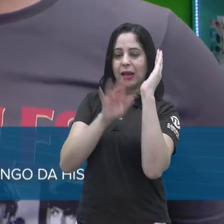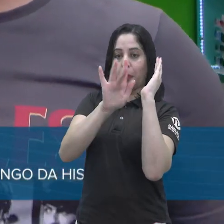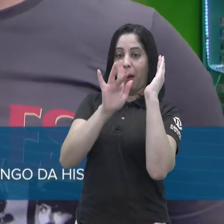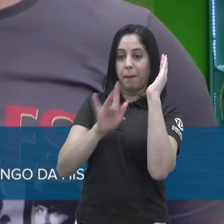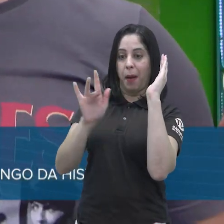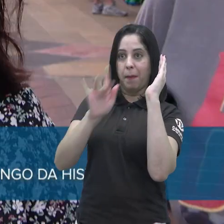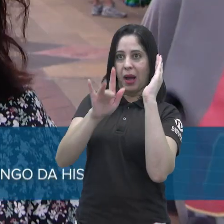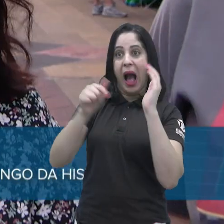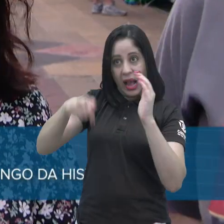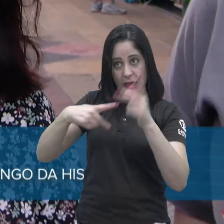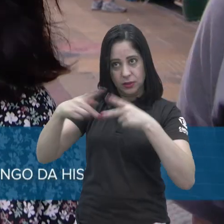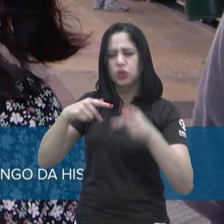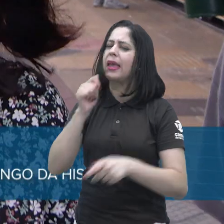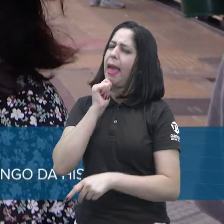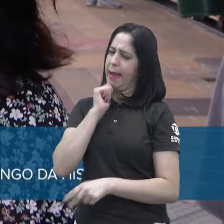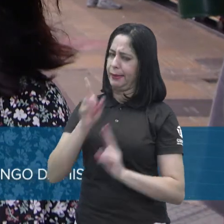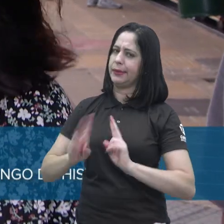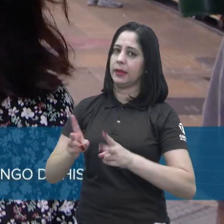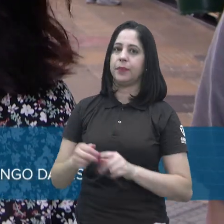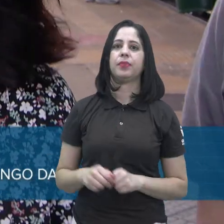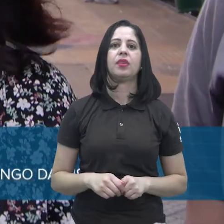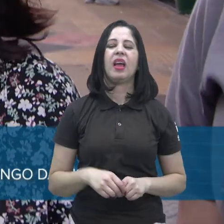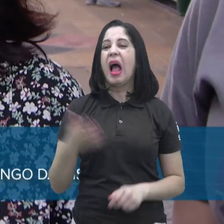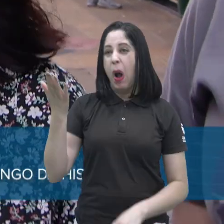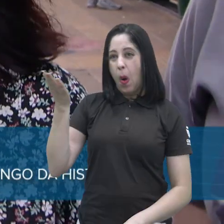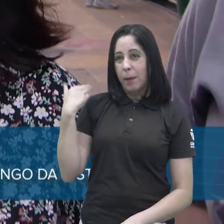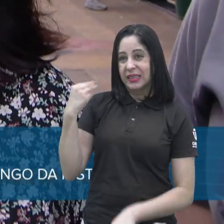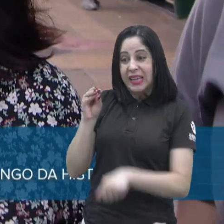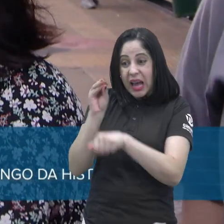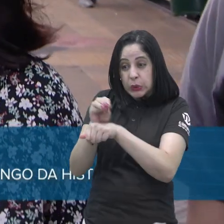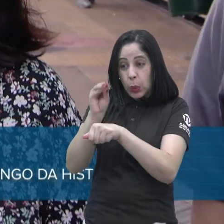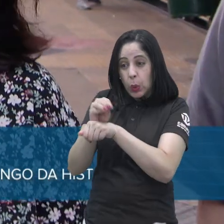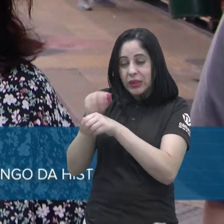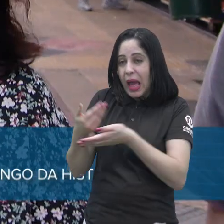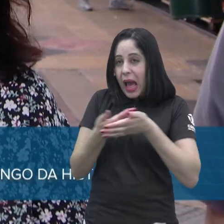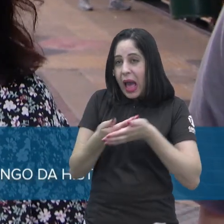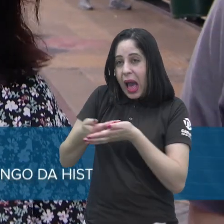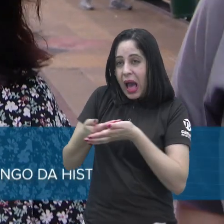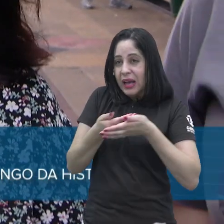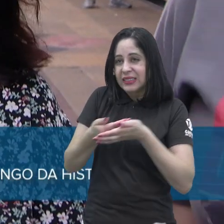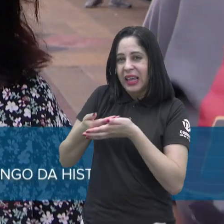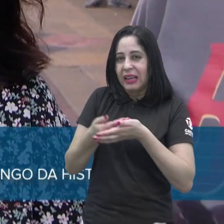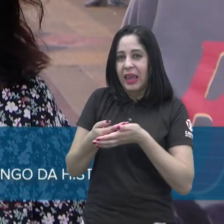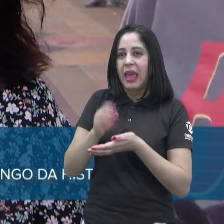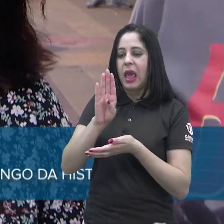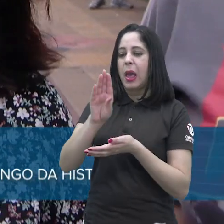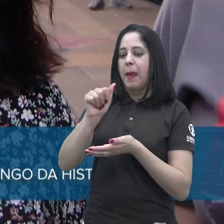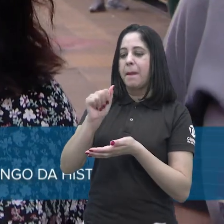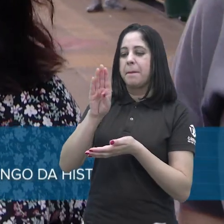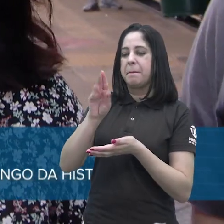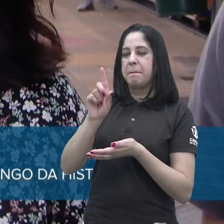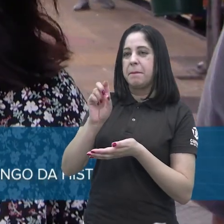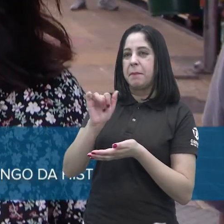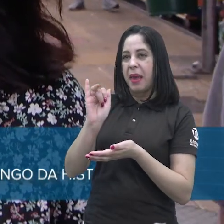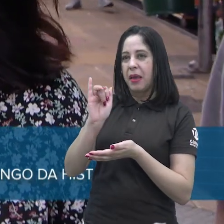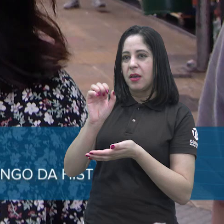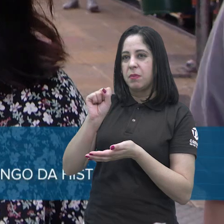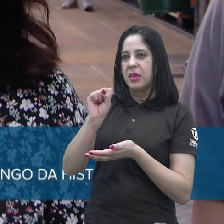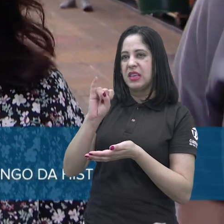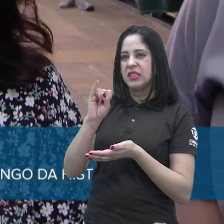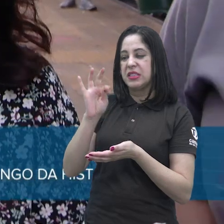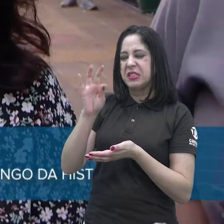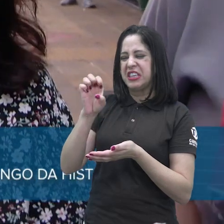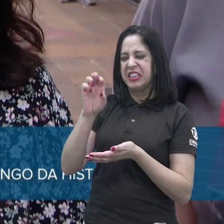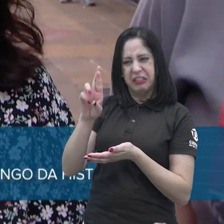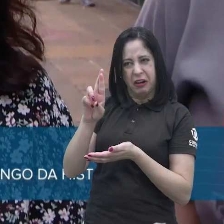tá? Ainda tem. Babysitter, que antes era assim vamos dizer assim, uma babá um pouco mais chique, né? Agora você